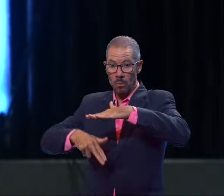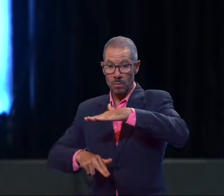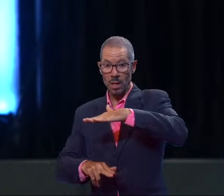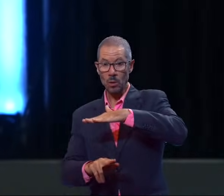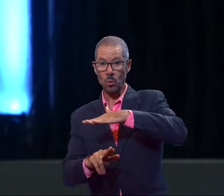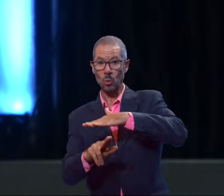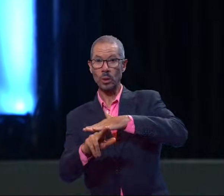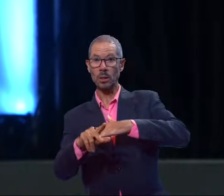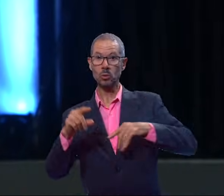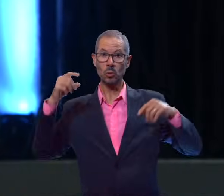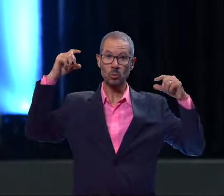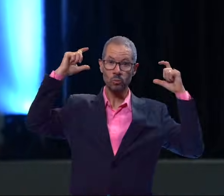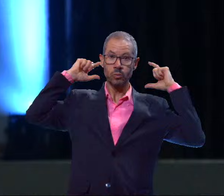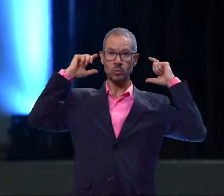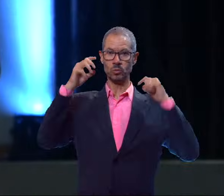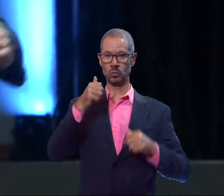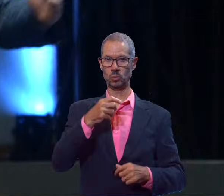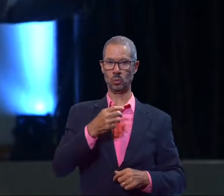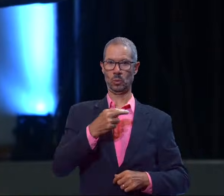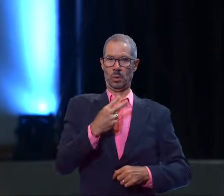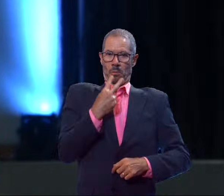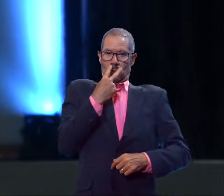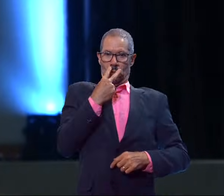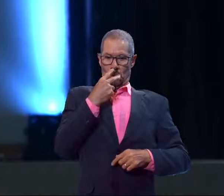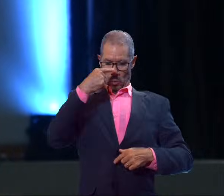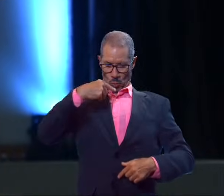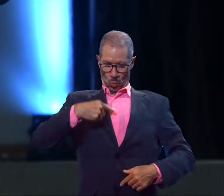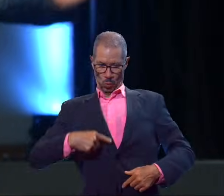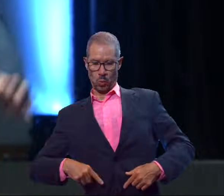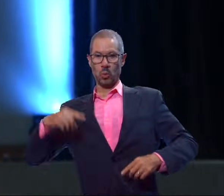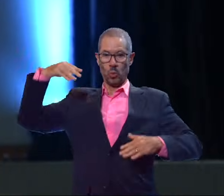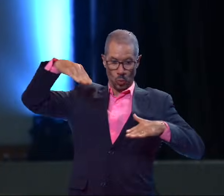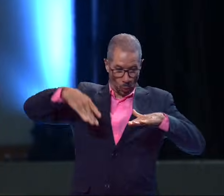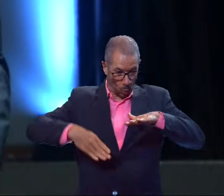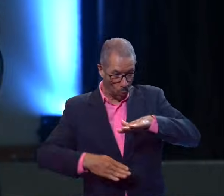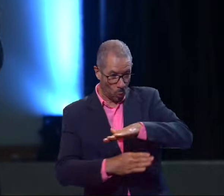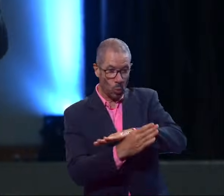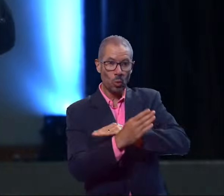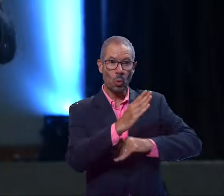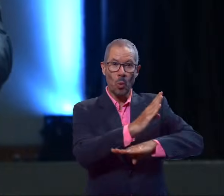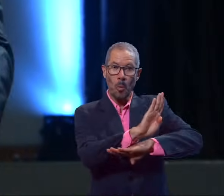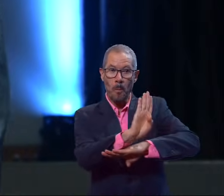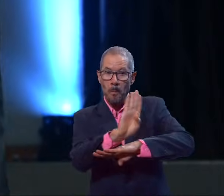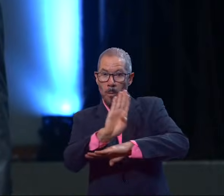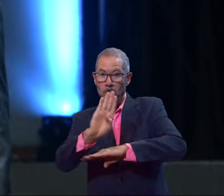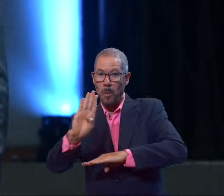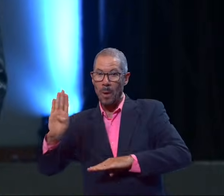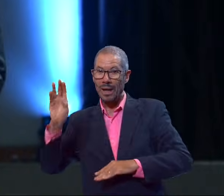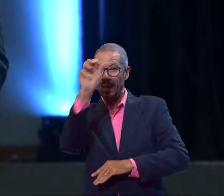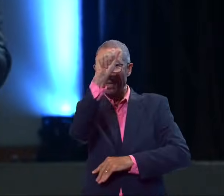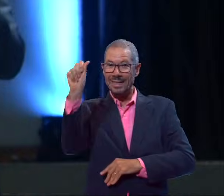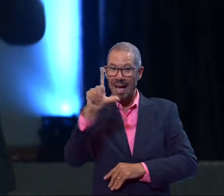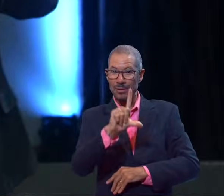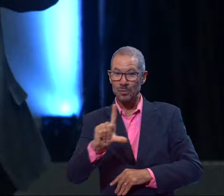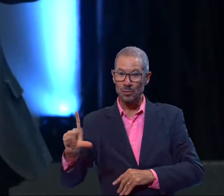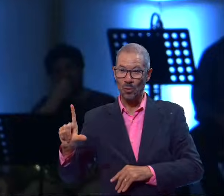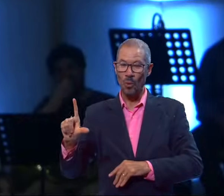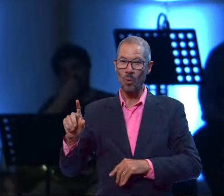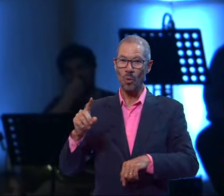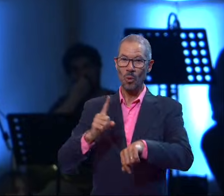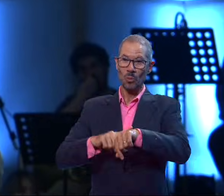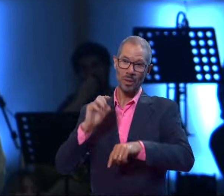comparei com um mergulhador que se lança nas águas e encontra uma baleia azul, gigante. Falei, ao mesmo tempo que ele ia